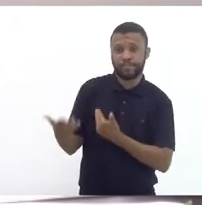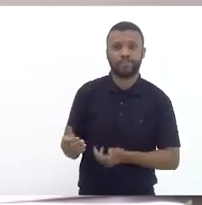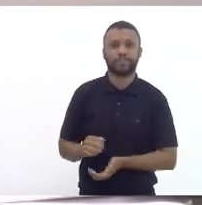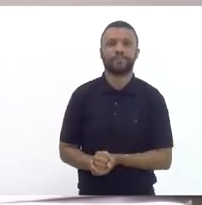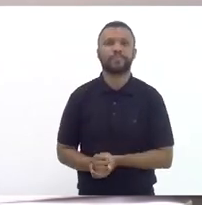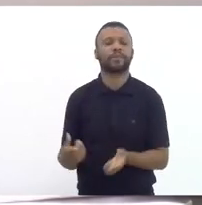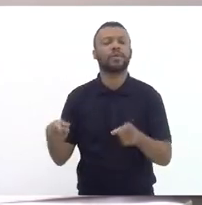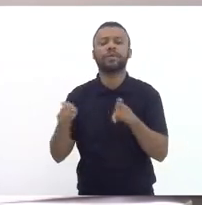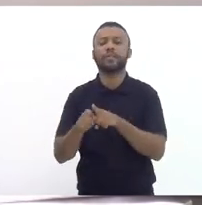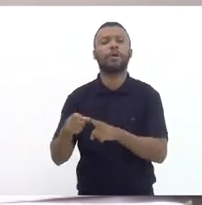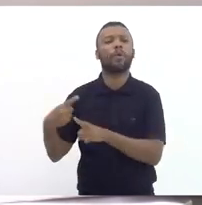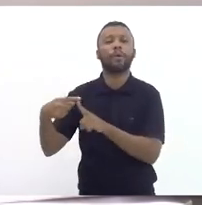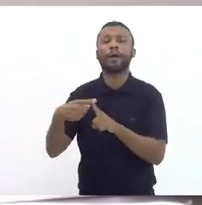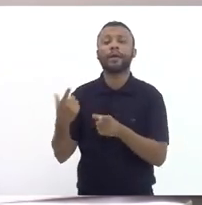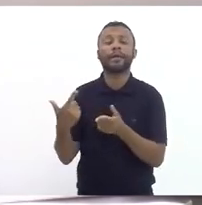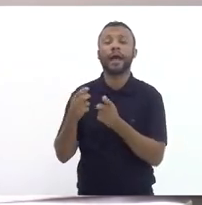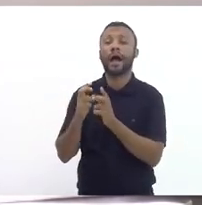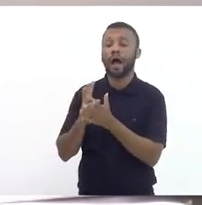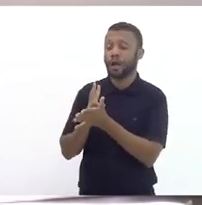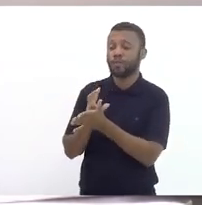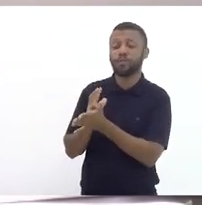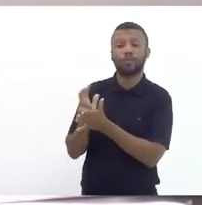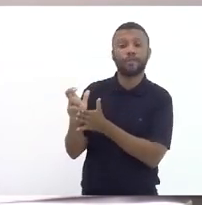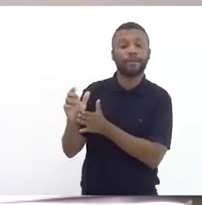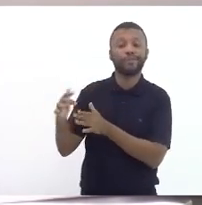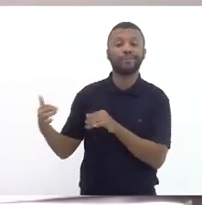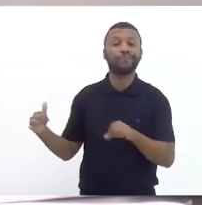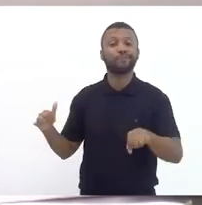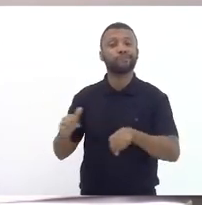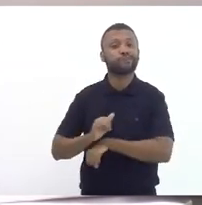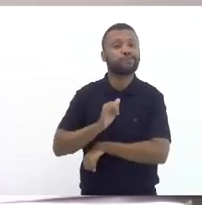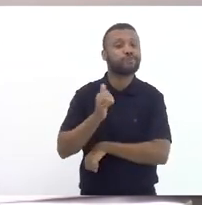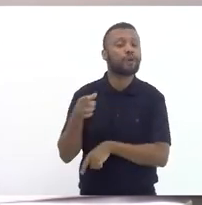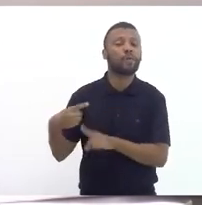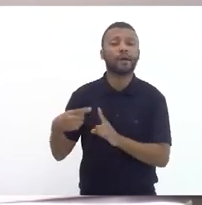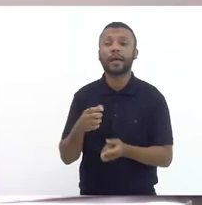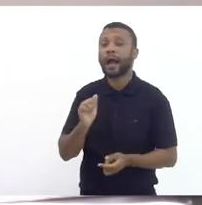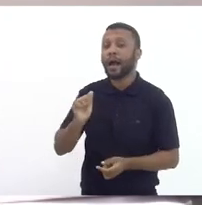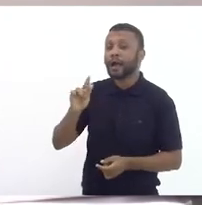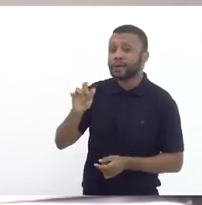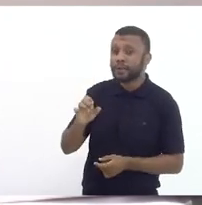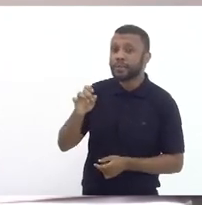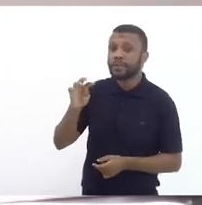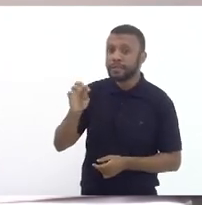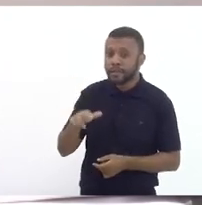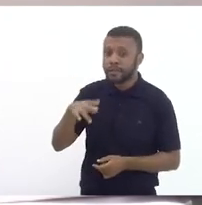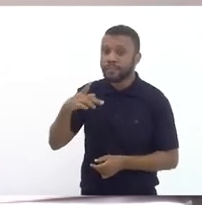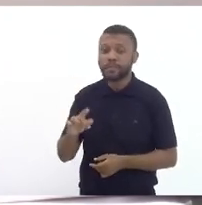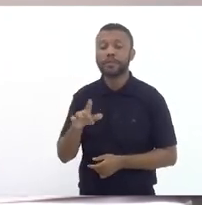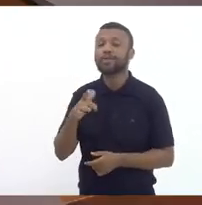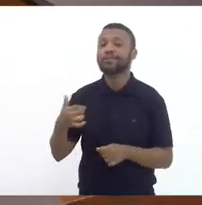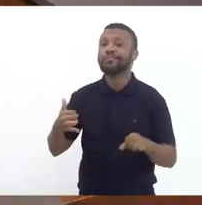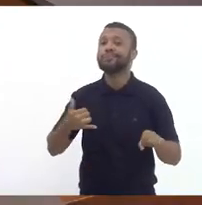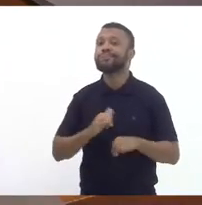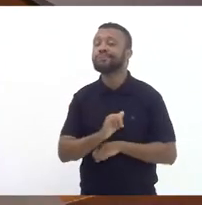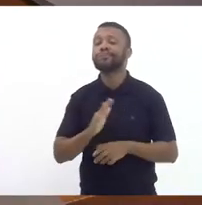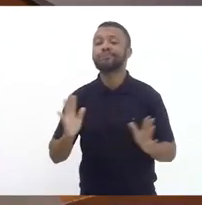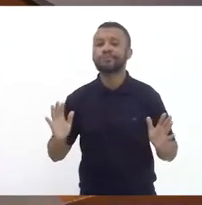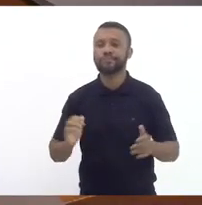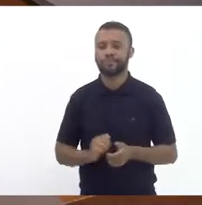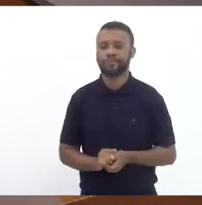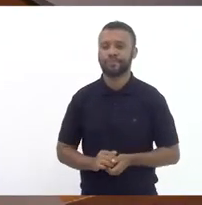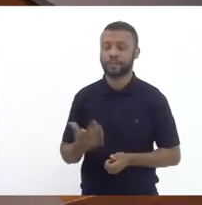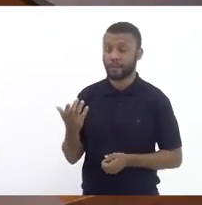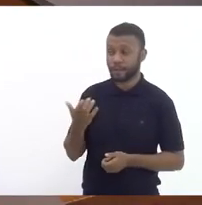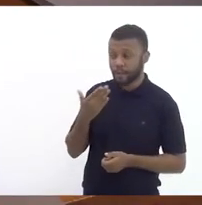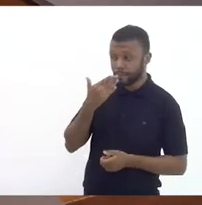que que a Supervia não cumpre a lei? E por que que a Getrans não faz cumprir a lei, que está em vigor? Deputada Lucinha, eu só queria pedir para o presidente